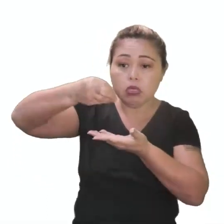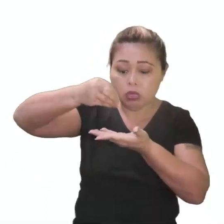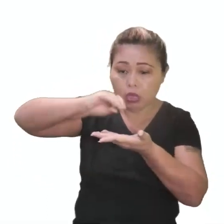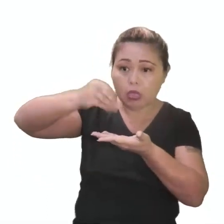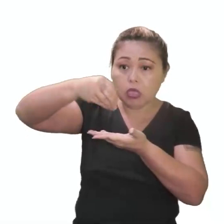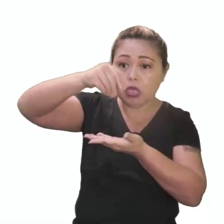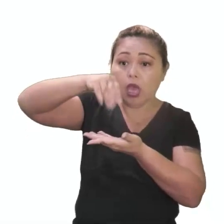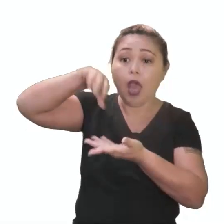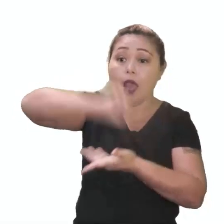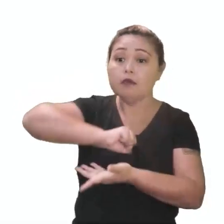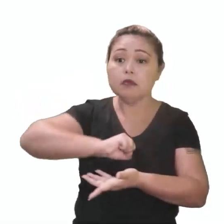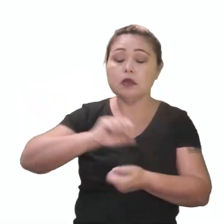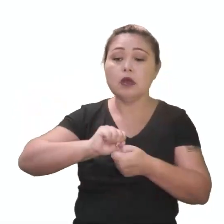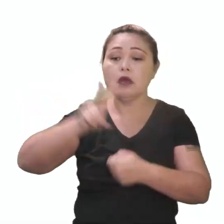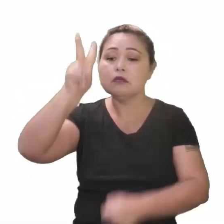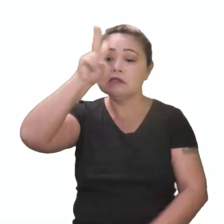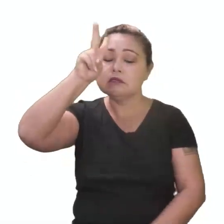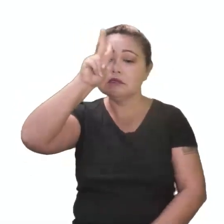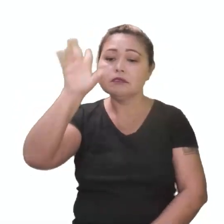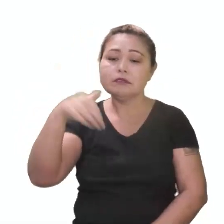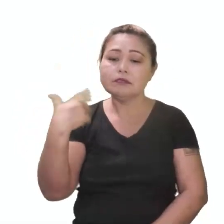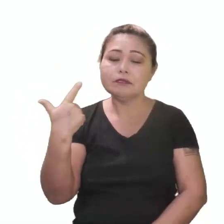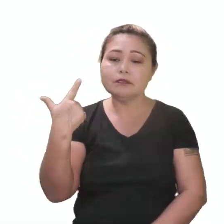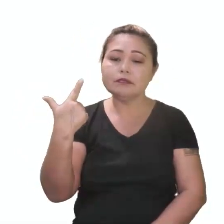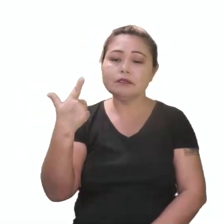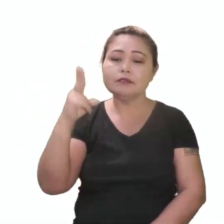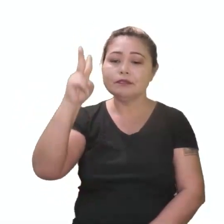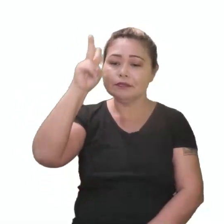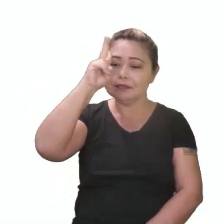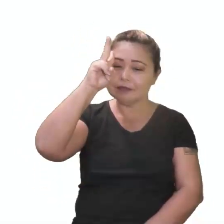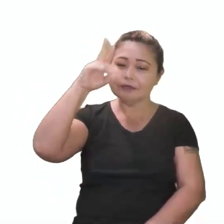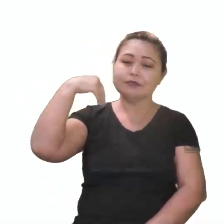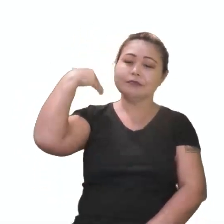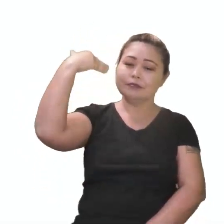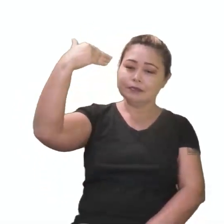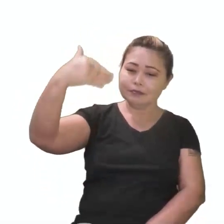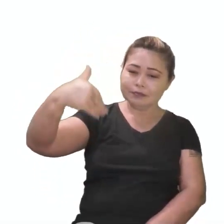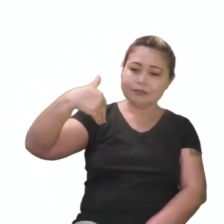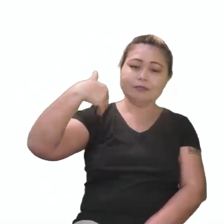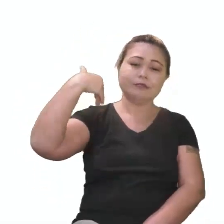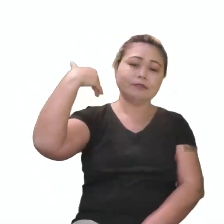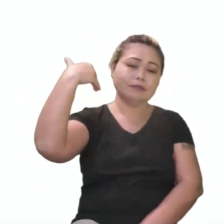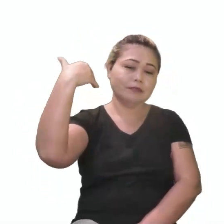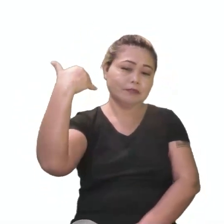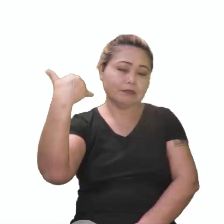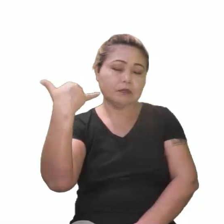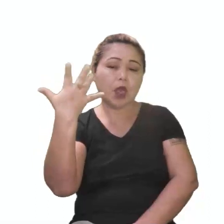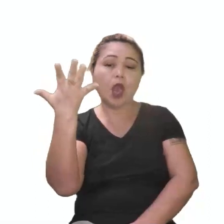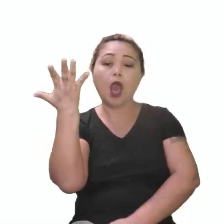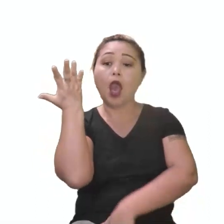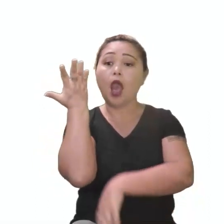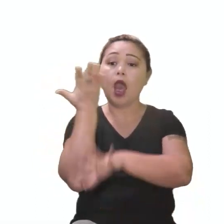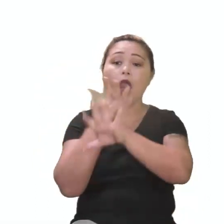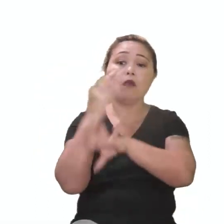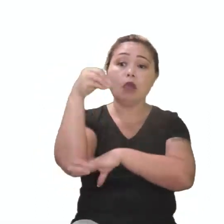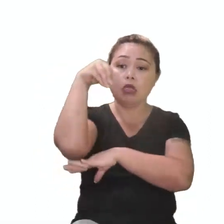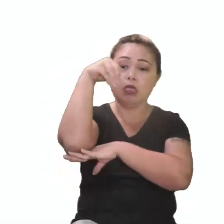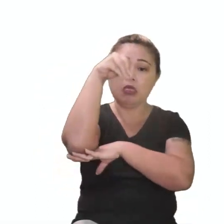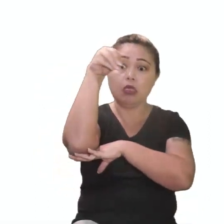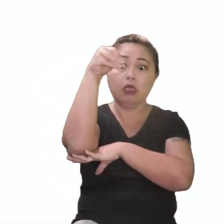possível. Aí você lembra da história do processo de extinção dos